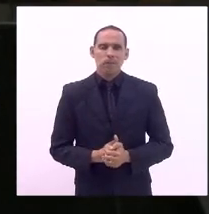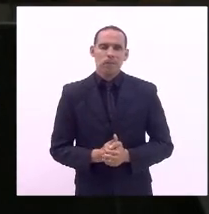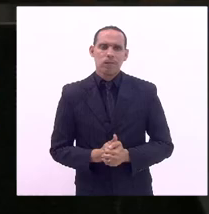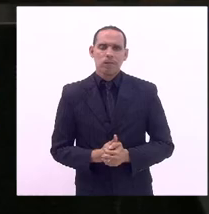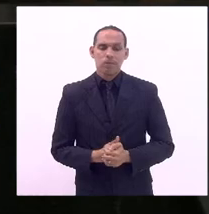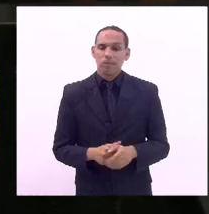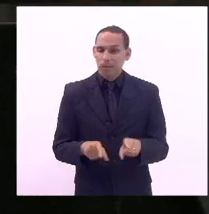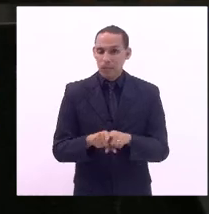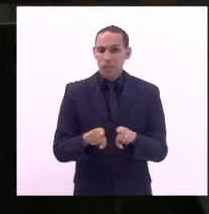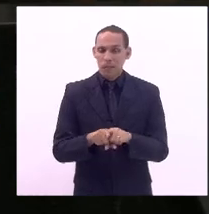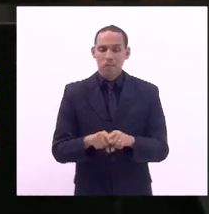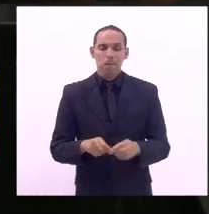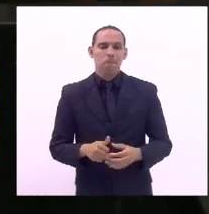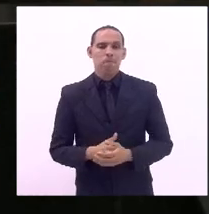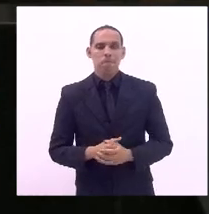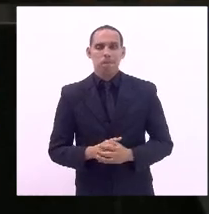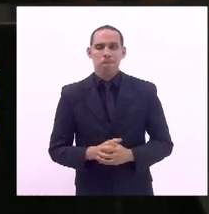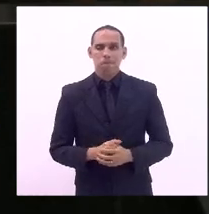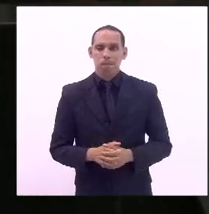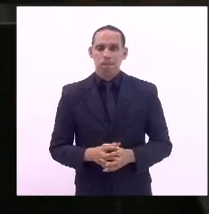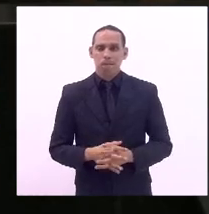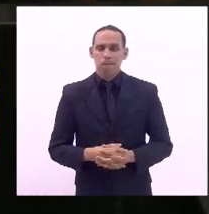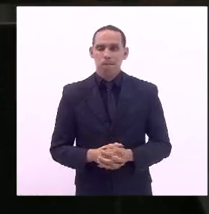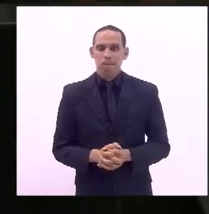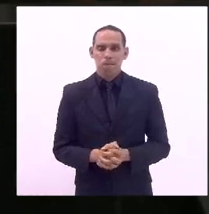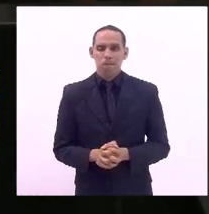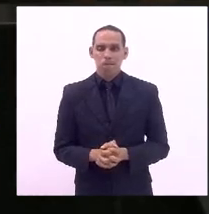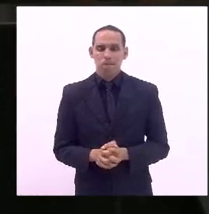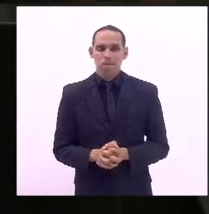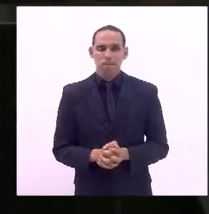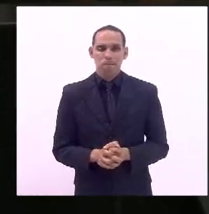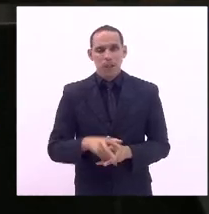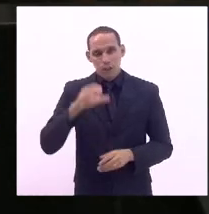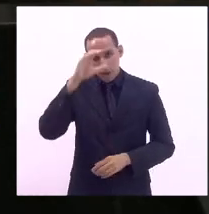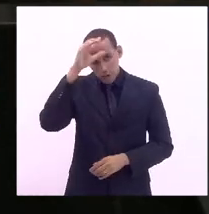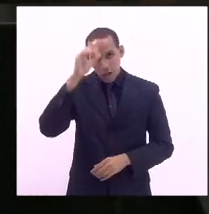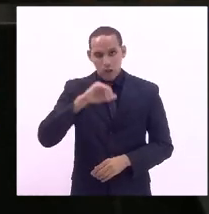Quero dizer também o seguinte, Aju.